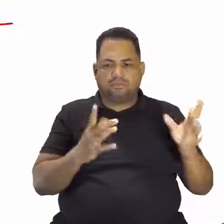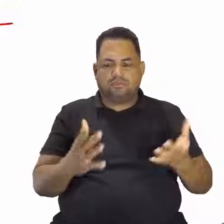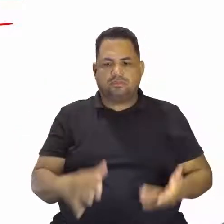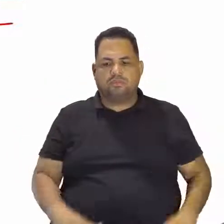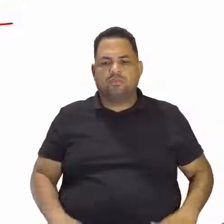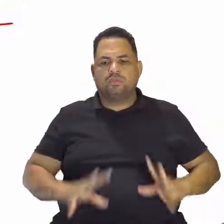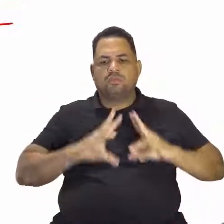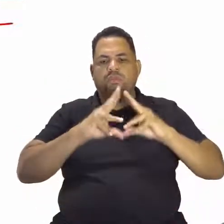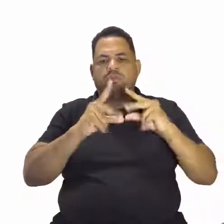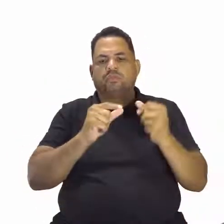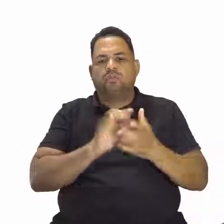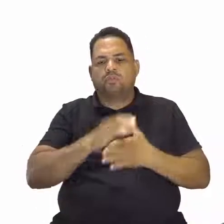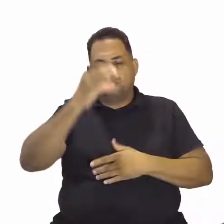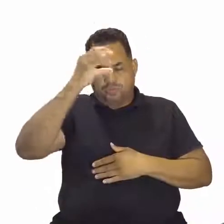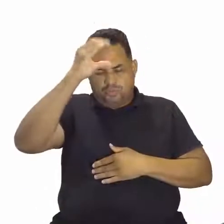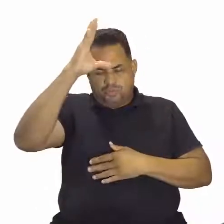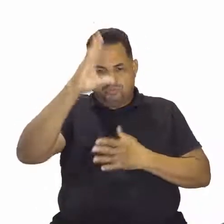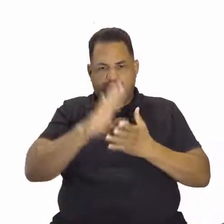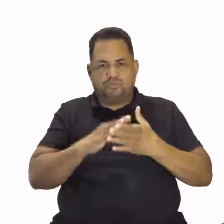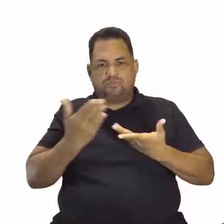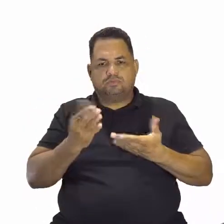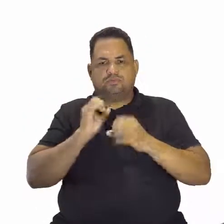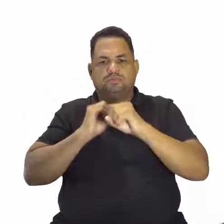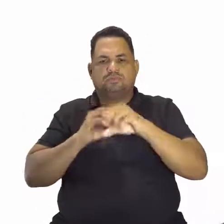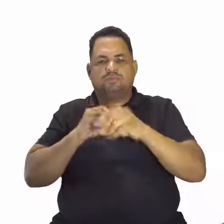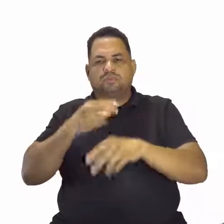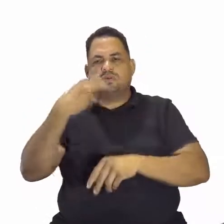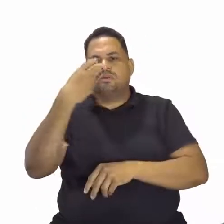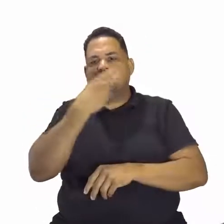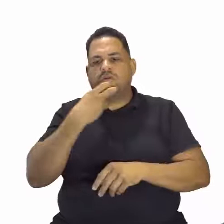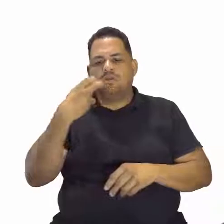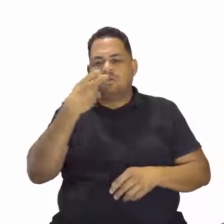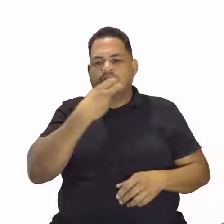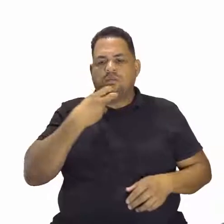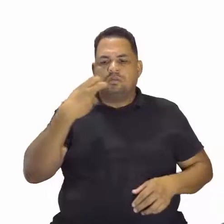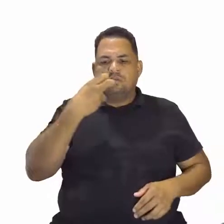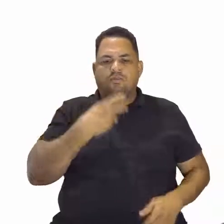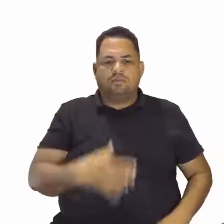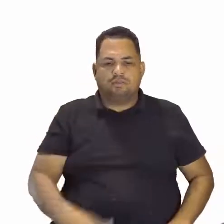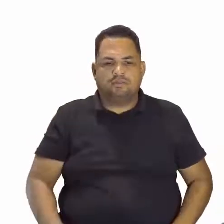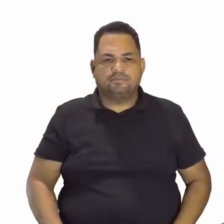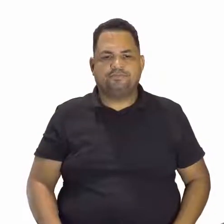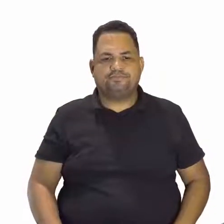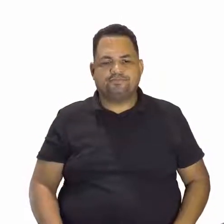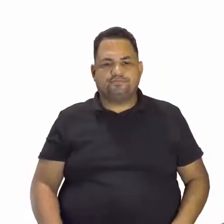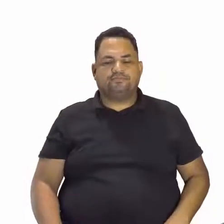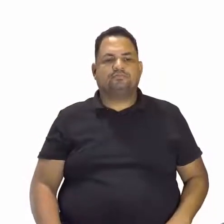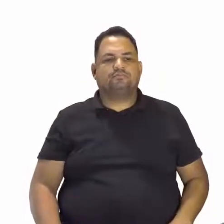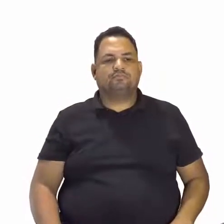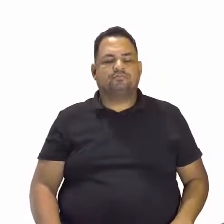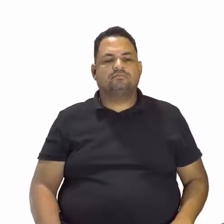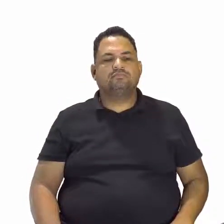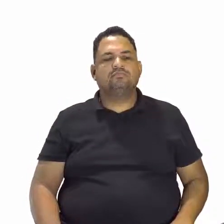esses conhecimentos são produzidos oralmente, né? Pelos seus ancestrais.